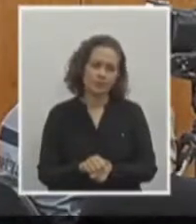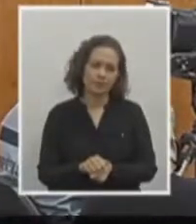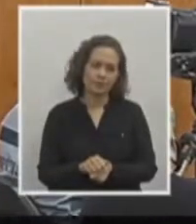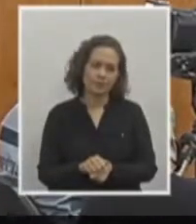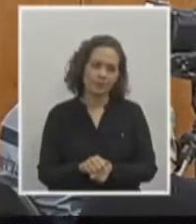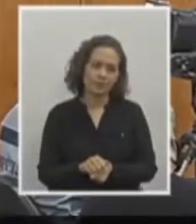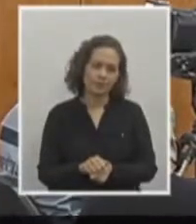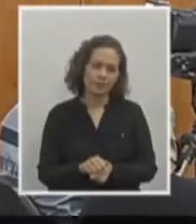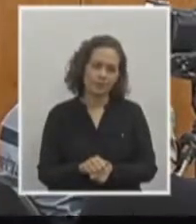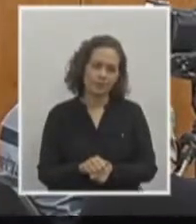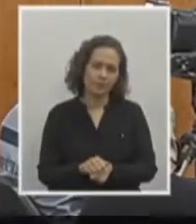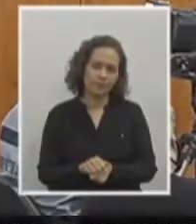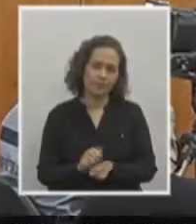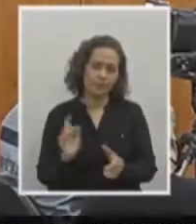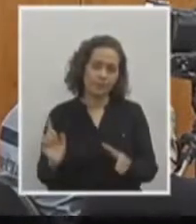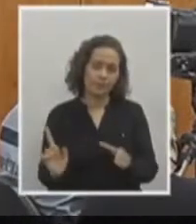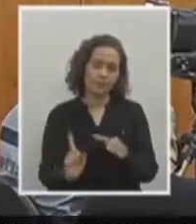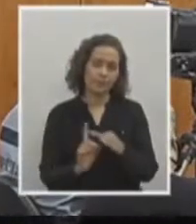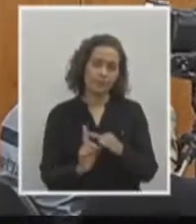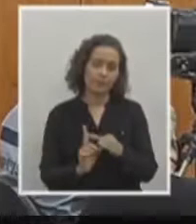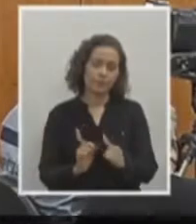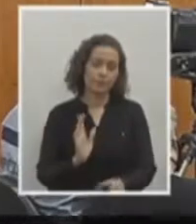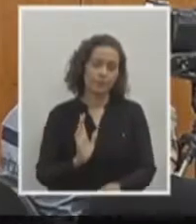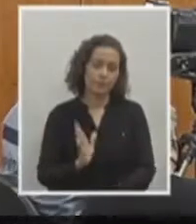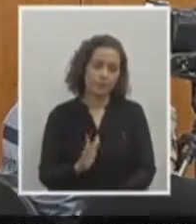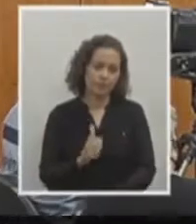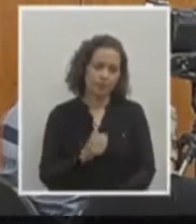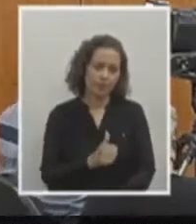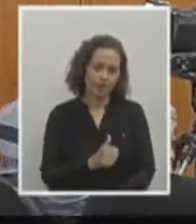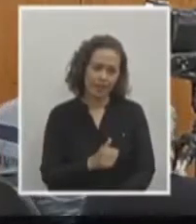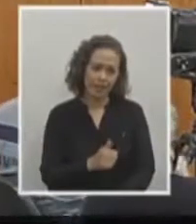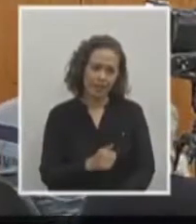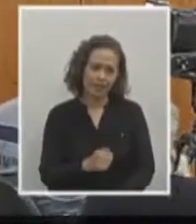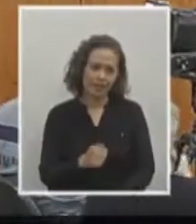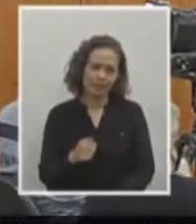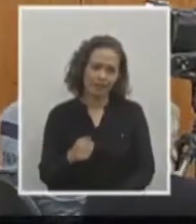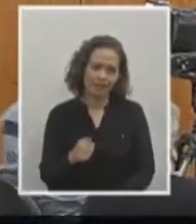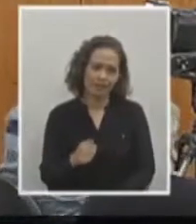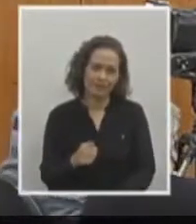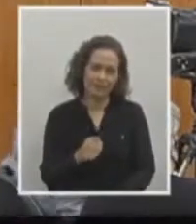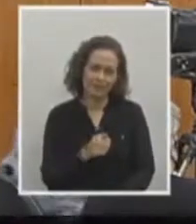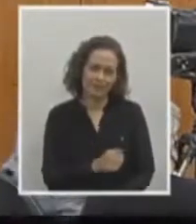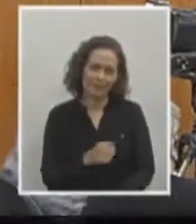da educação desde meus 17 anos. Eu me